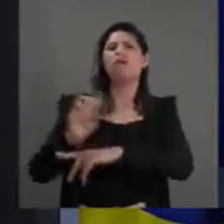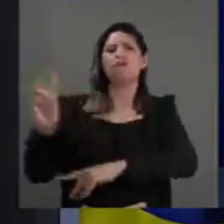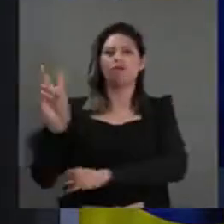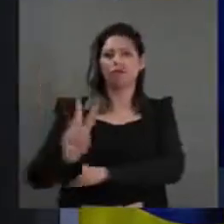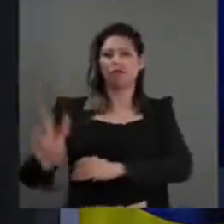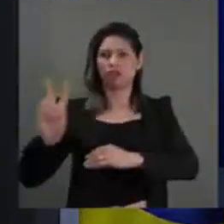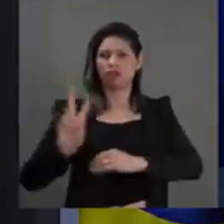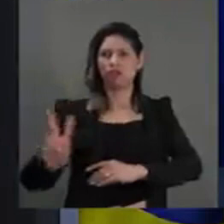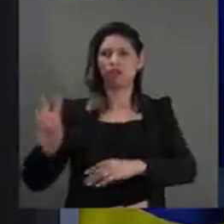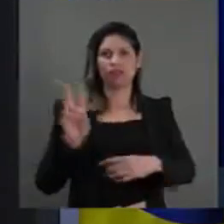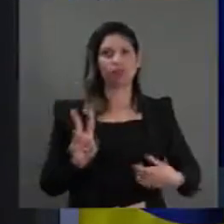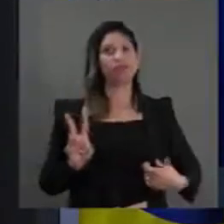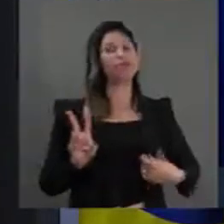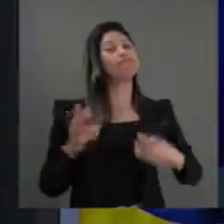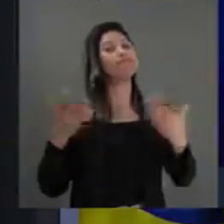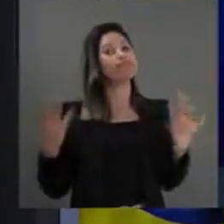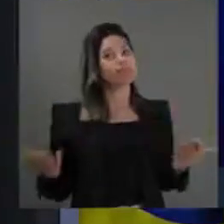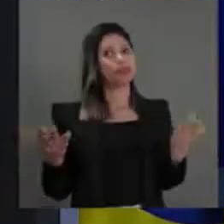Então,